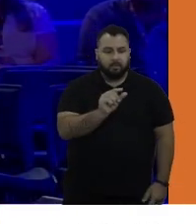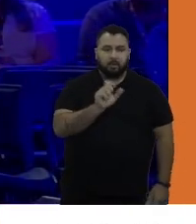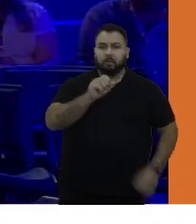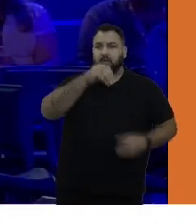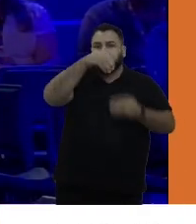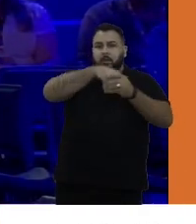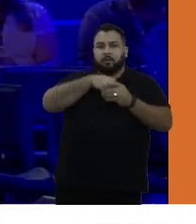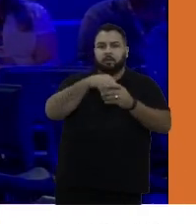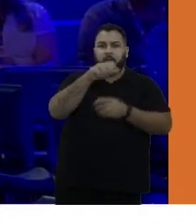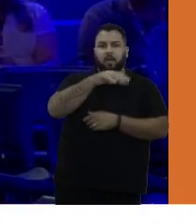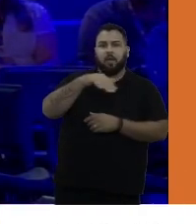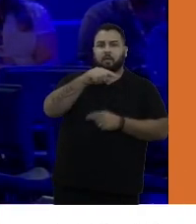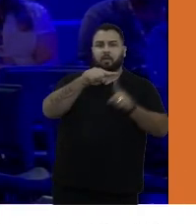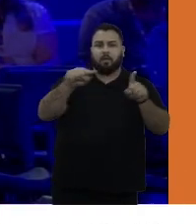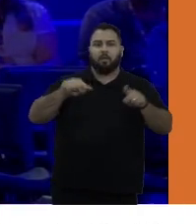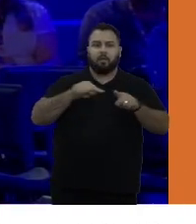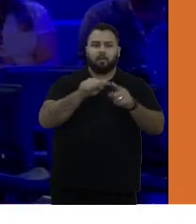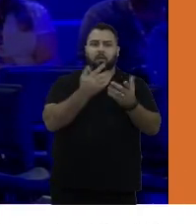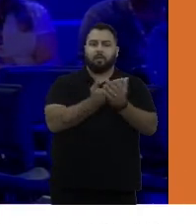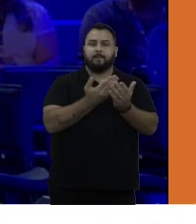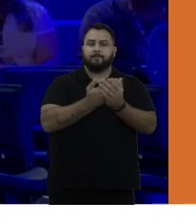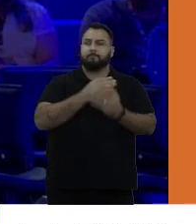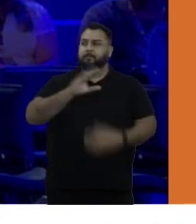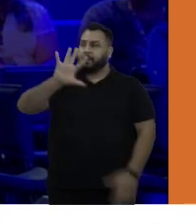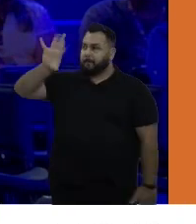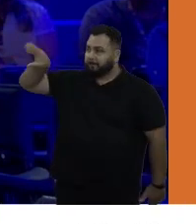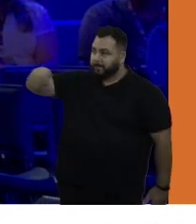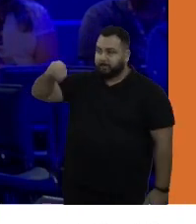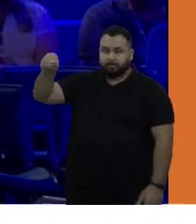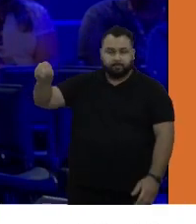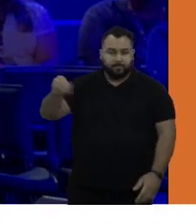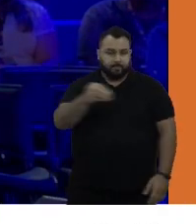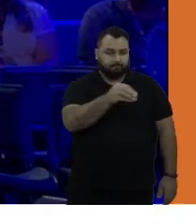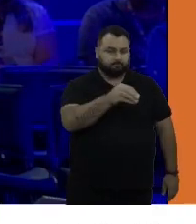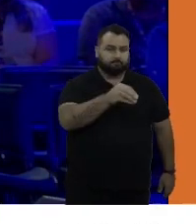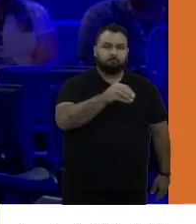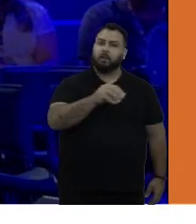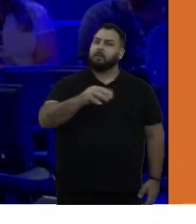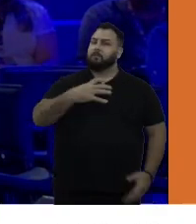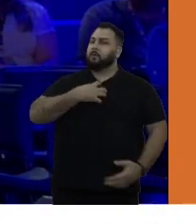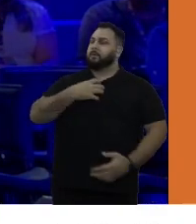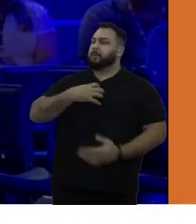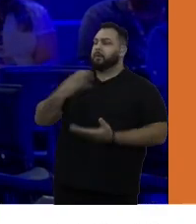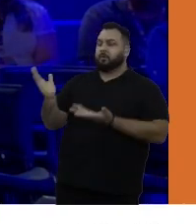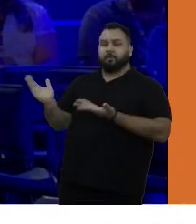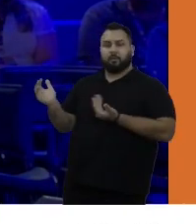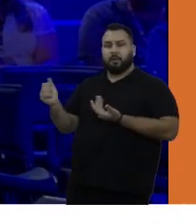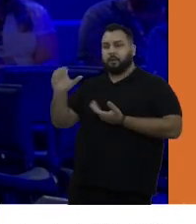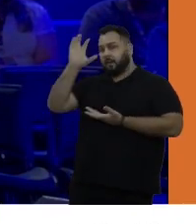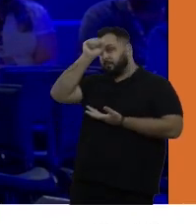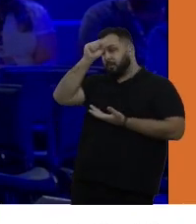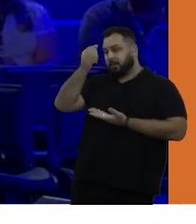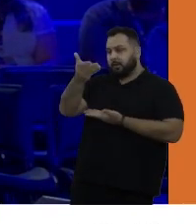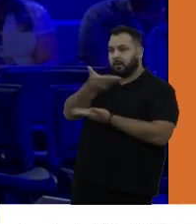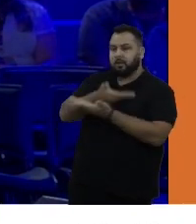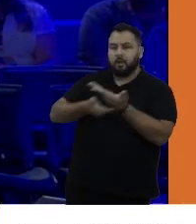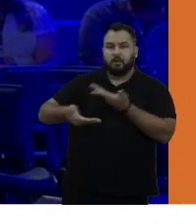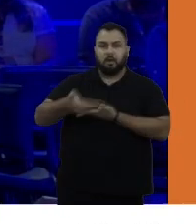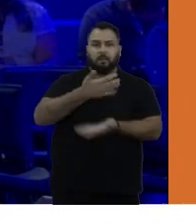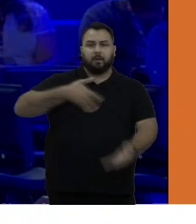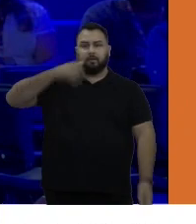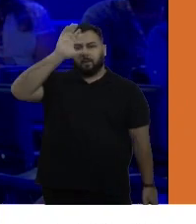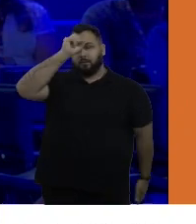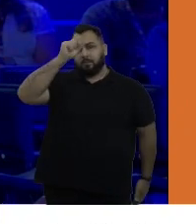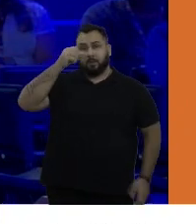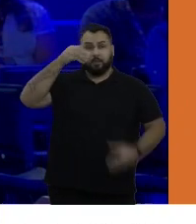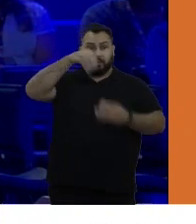curso. Como que a gente traz a maneira como a juventude está aprendendo e está se relacionando com o aprendizado para dentro,